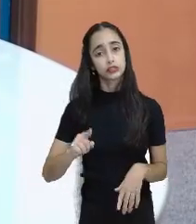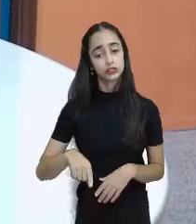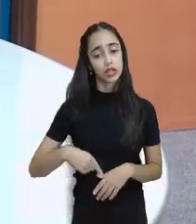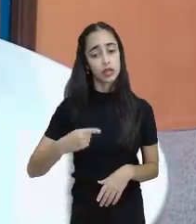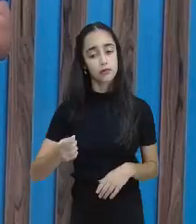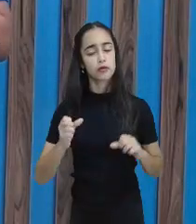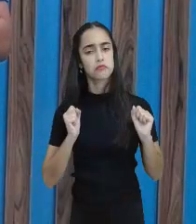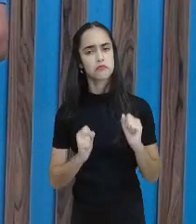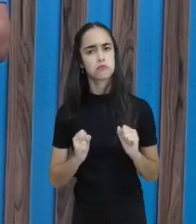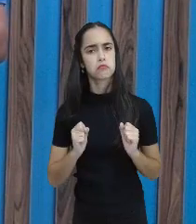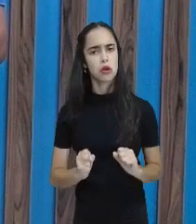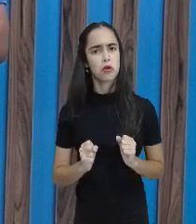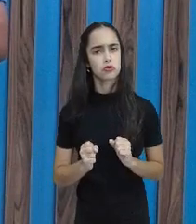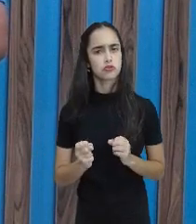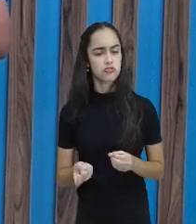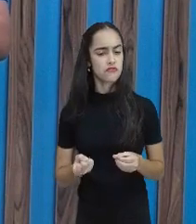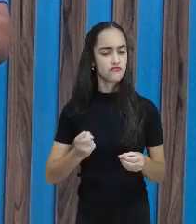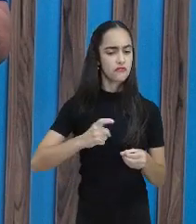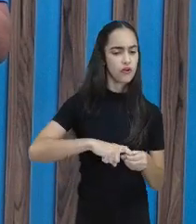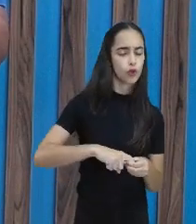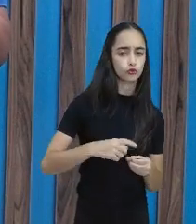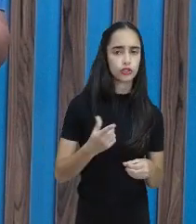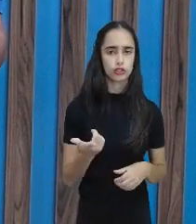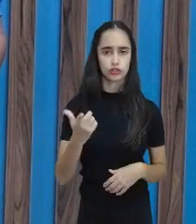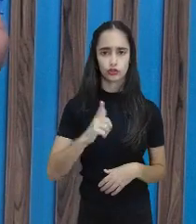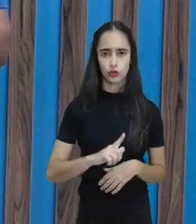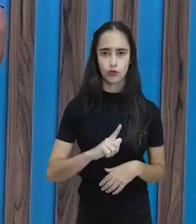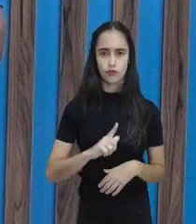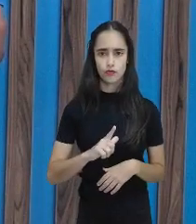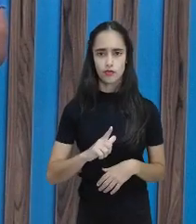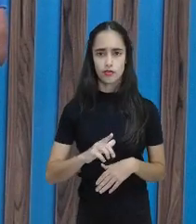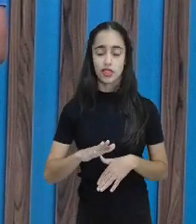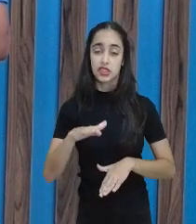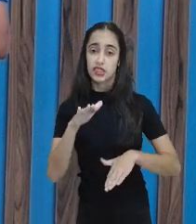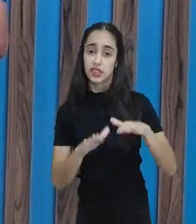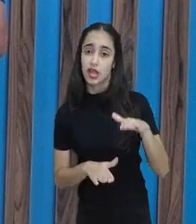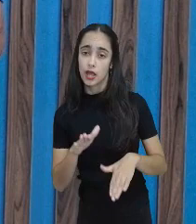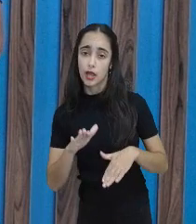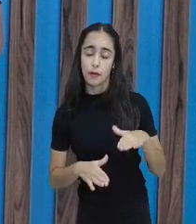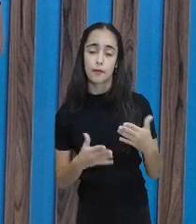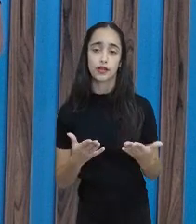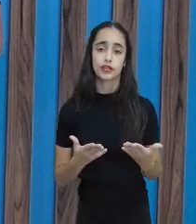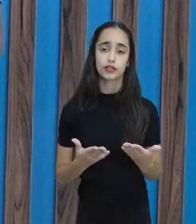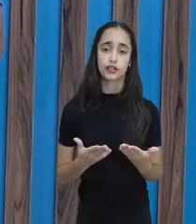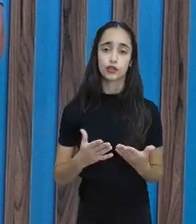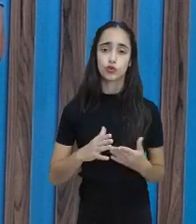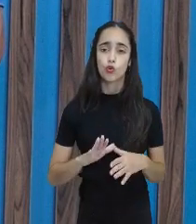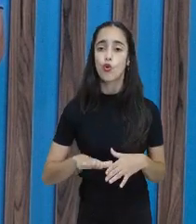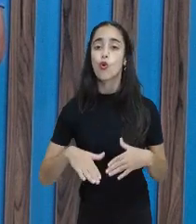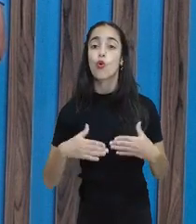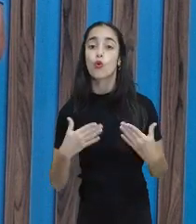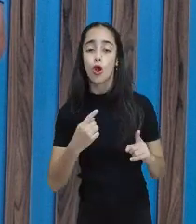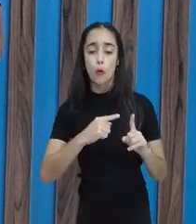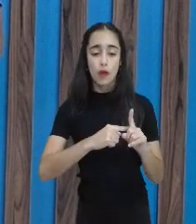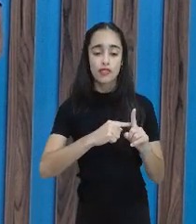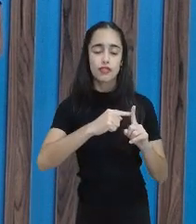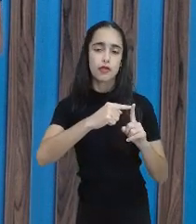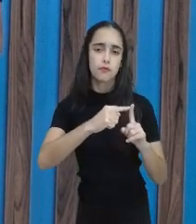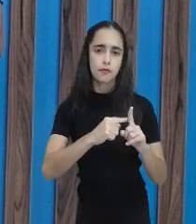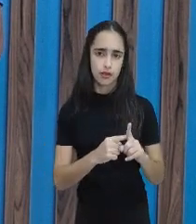de acordo com o que eu vou expor, né? Como é que ela vai ficar exposta, em que temperatura. Eu posso reverter.